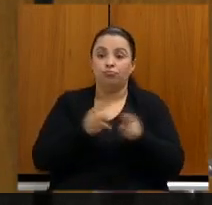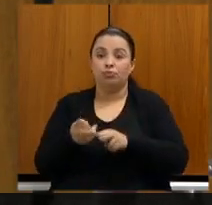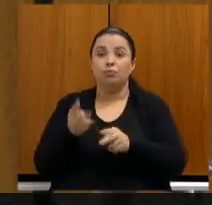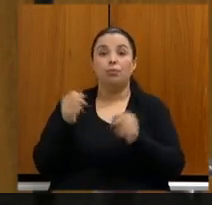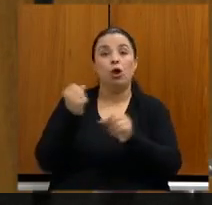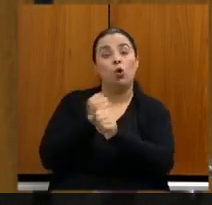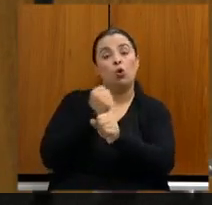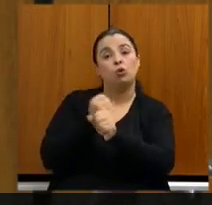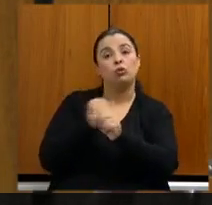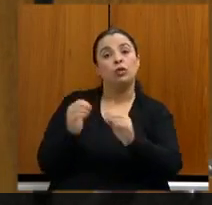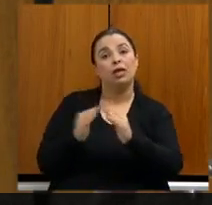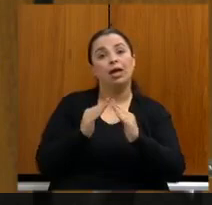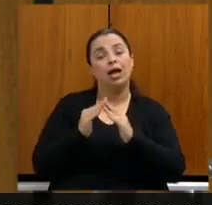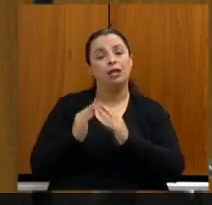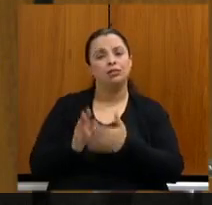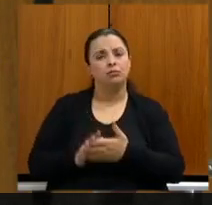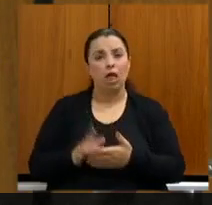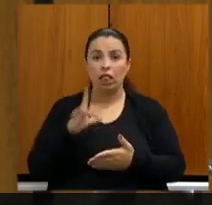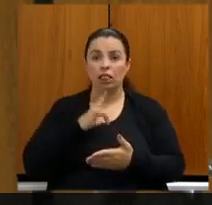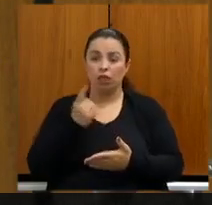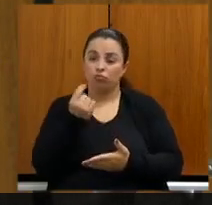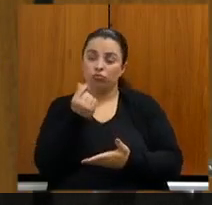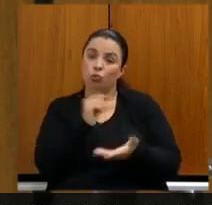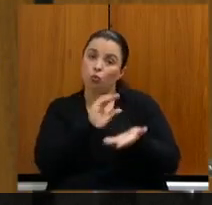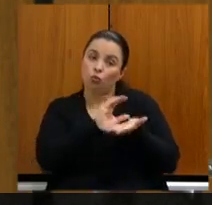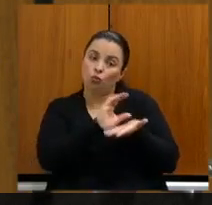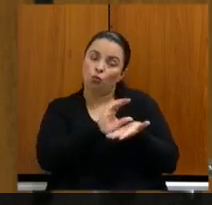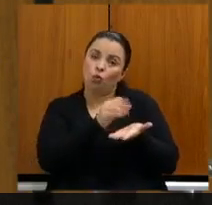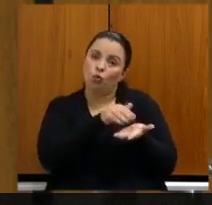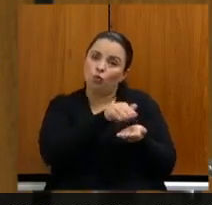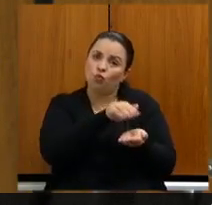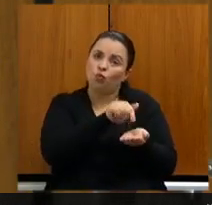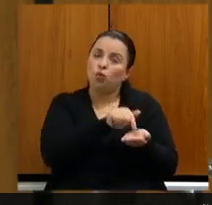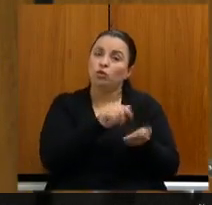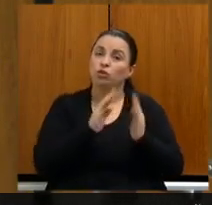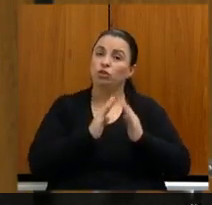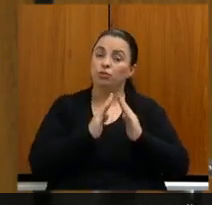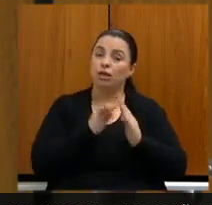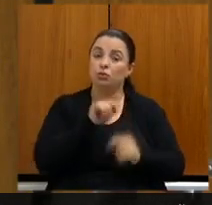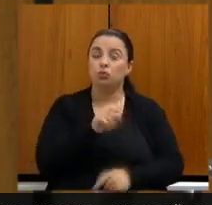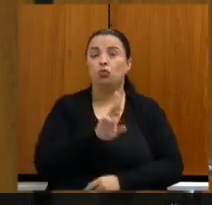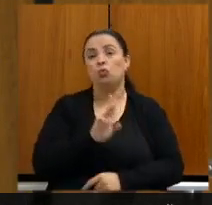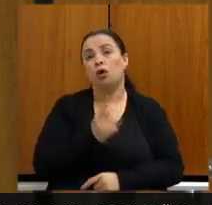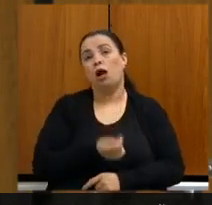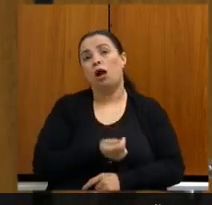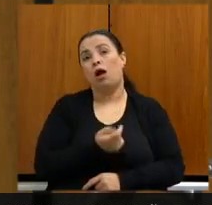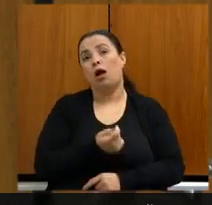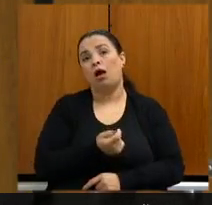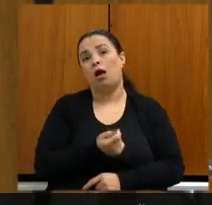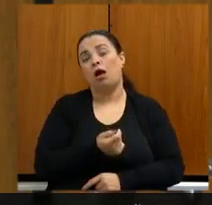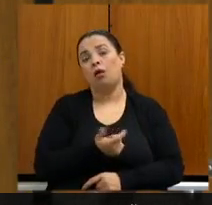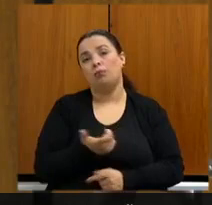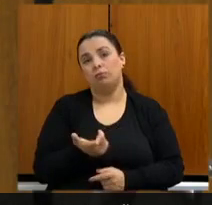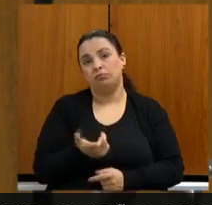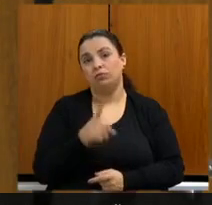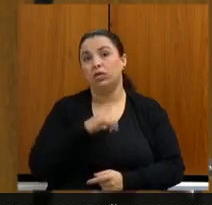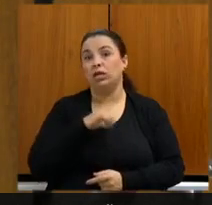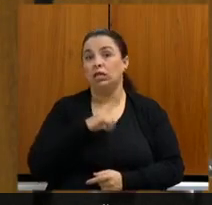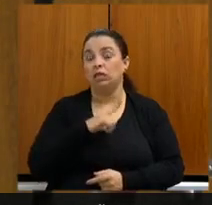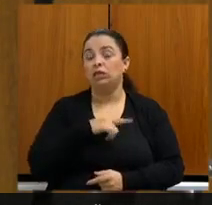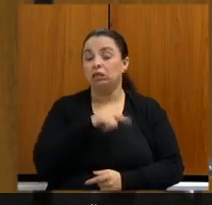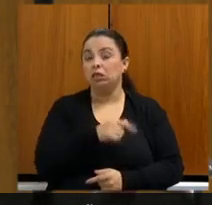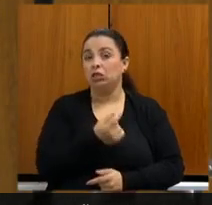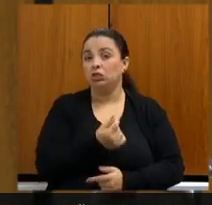fundo Estadual de habitação que é pouco utilizado e que ao mesmo tempo tem uma O que